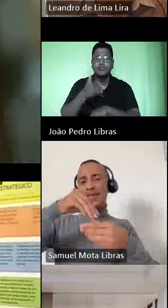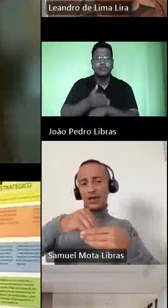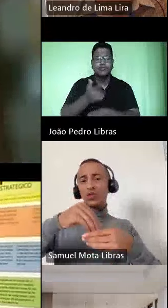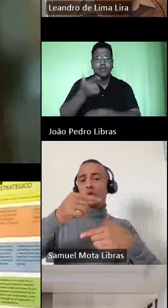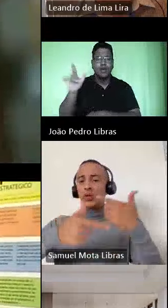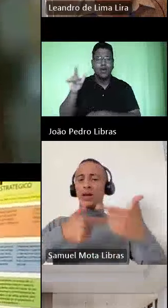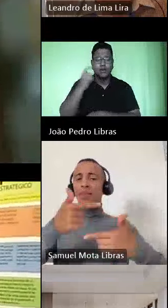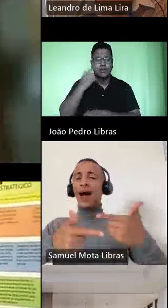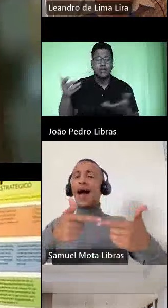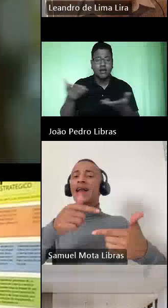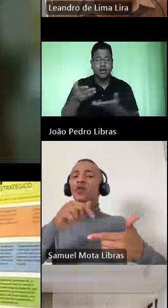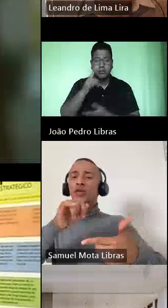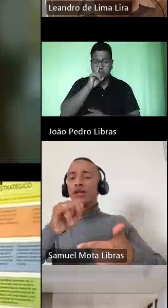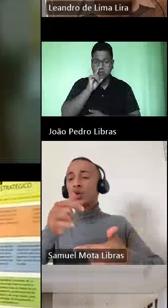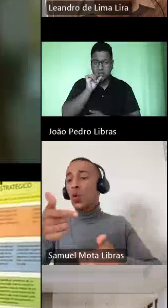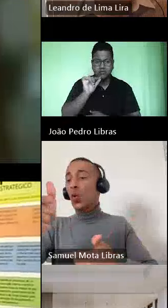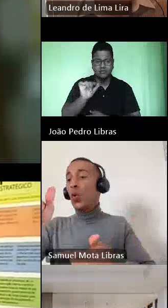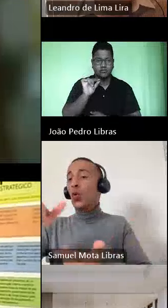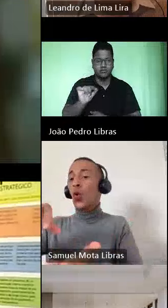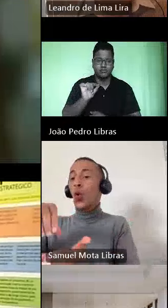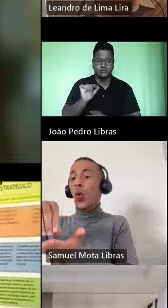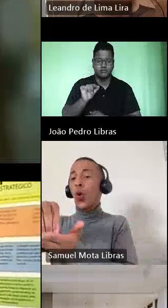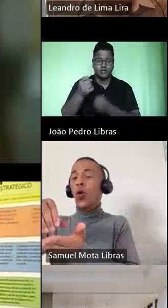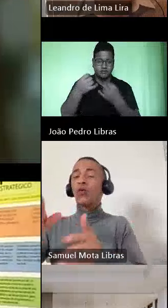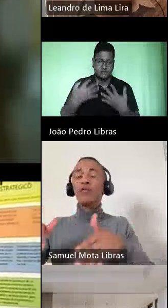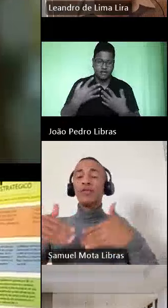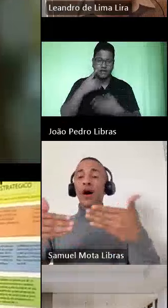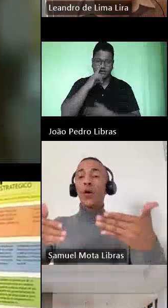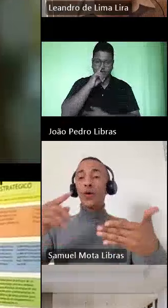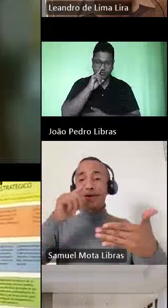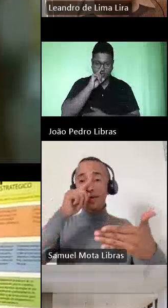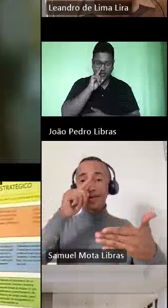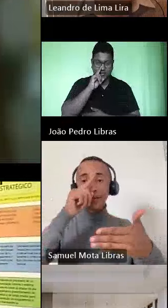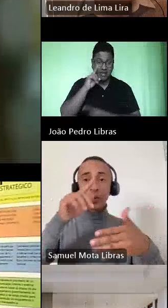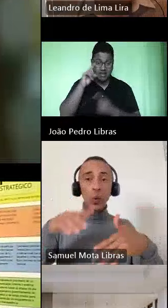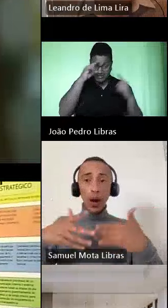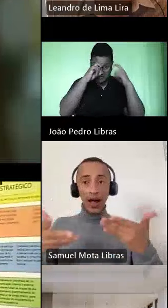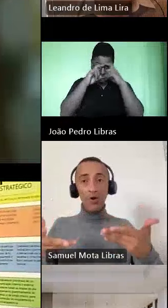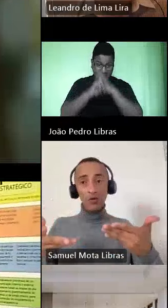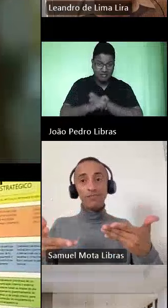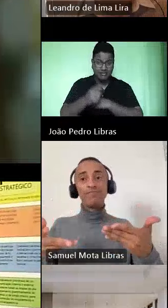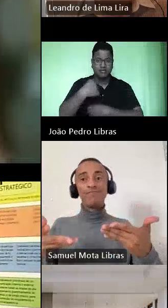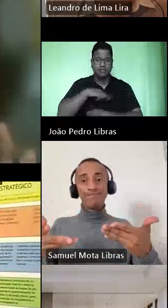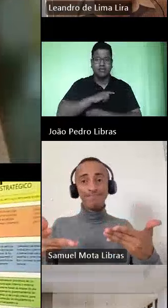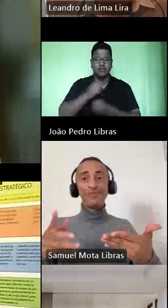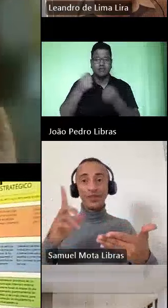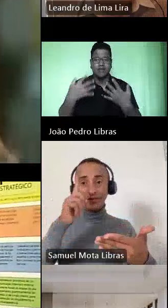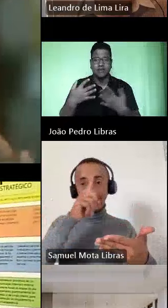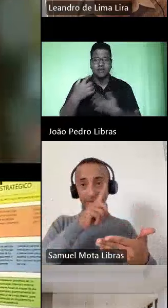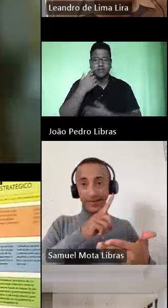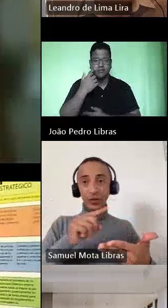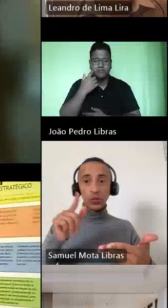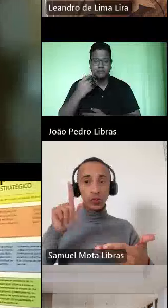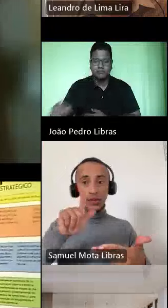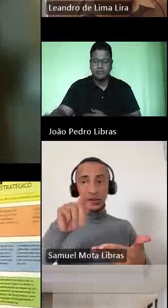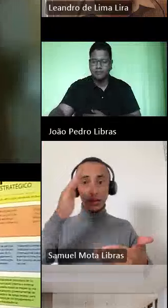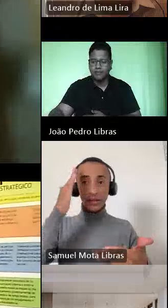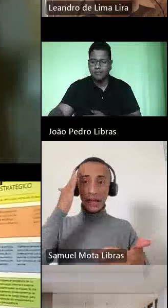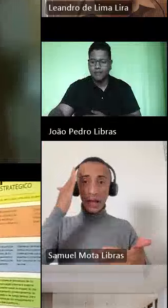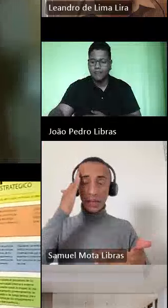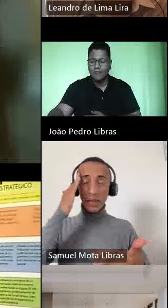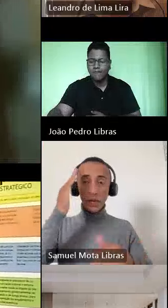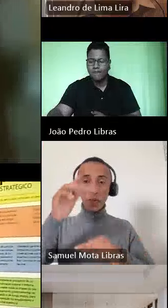quais são os riscos e a quando a gente fala em gestão de risco a gente é é muito difícil a gente a gente consegue saber o que tão o que tá no risco O que é